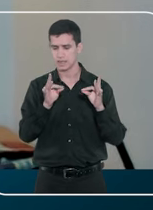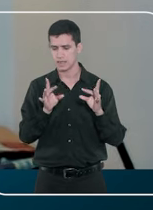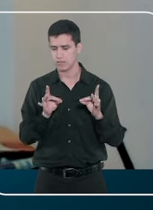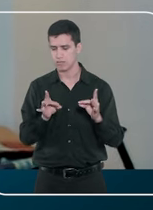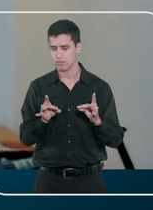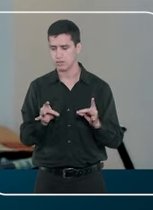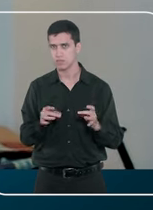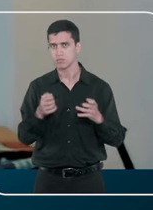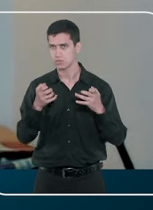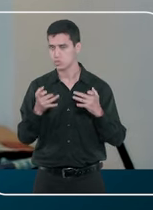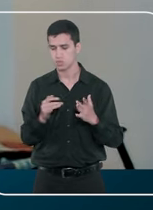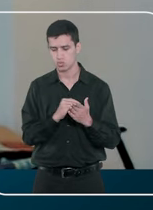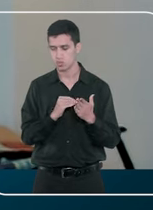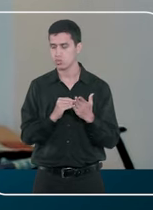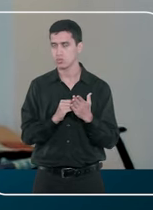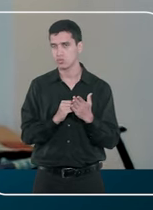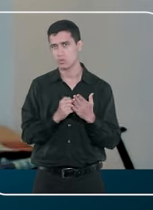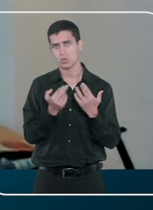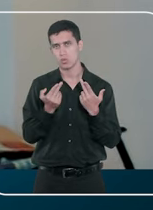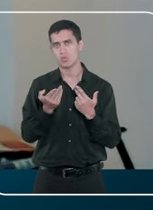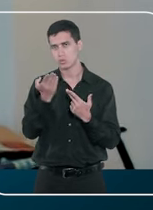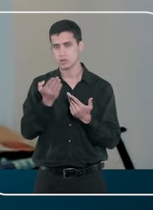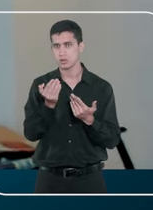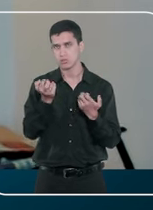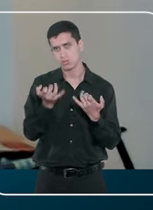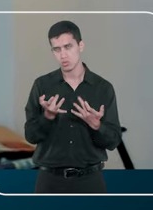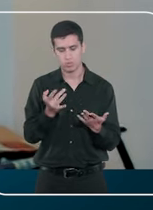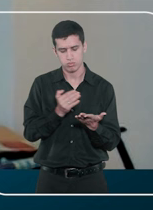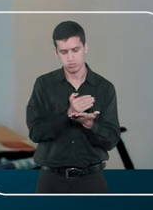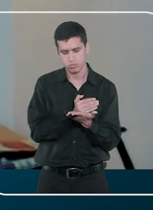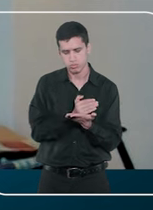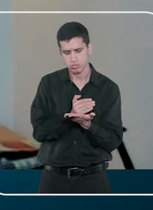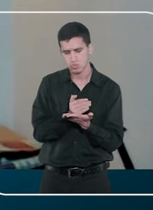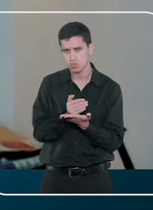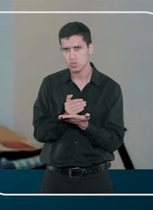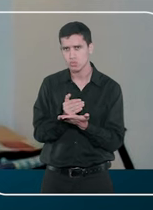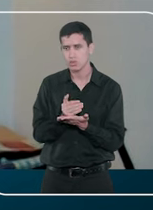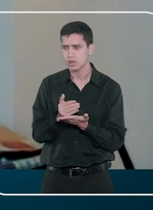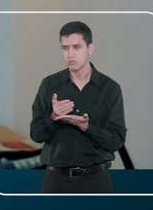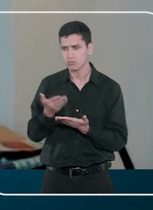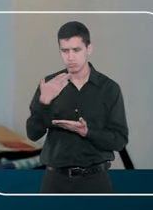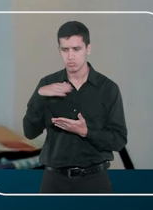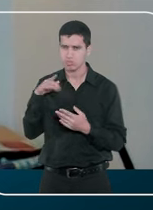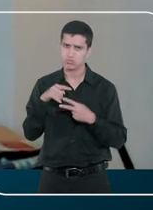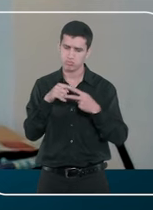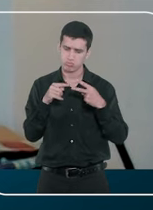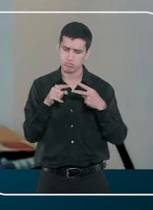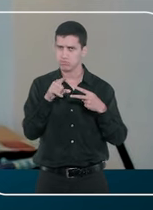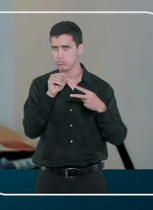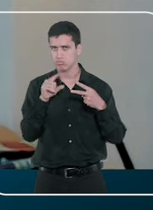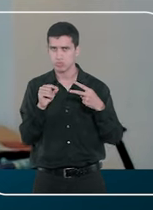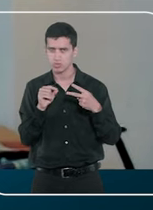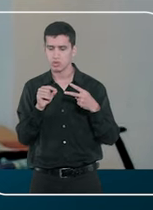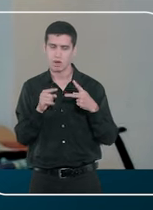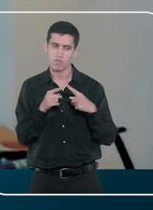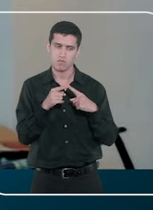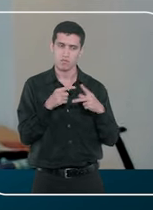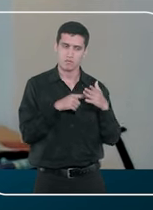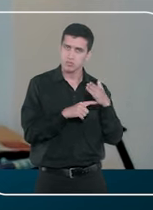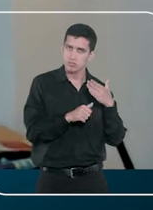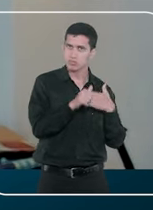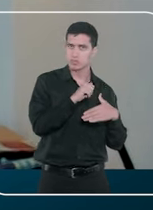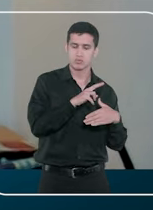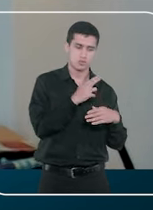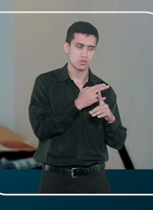minudenciamento, justamente dessa fase inicial das tratativas da colaboração premiada. Desde 2019, a lei de colaboração